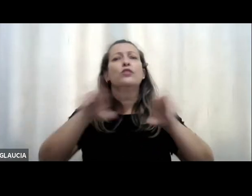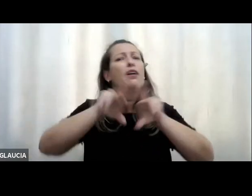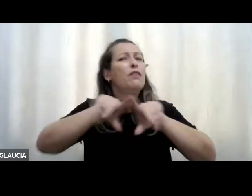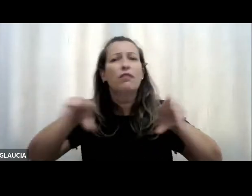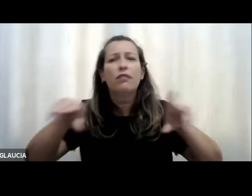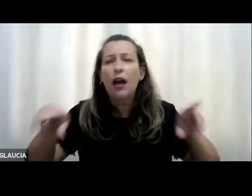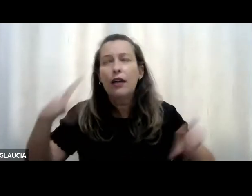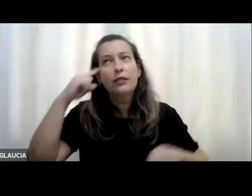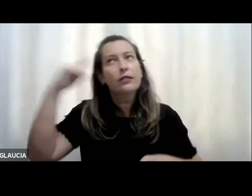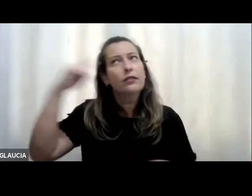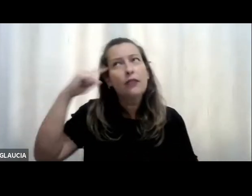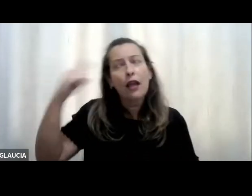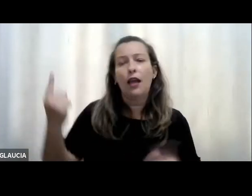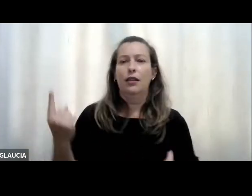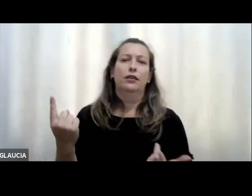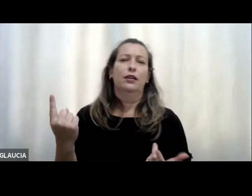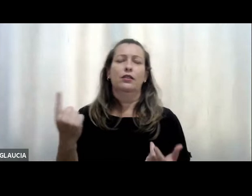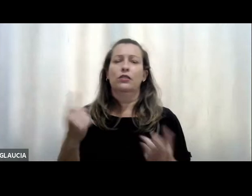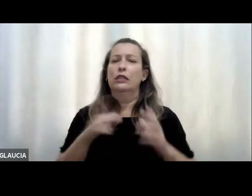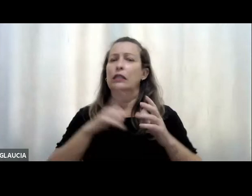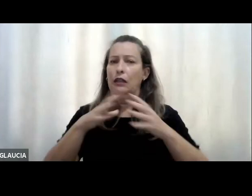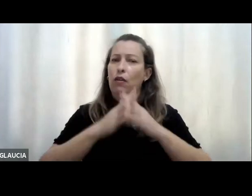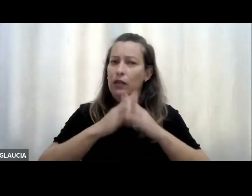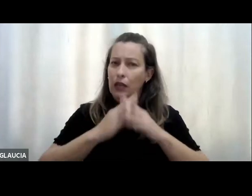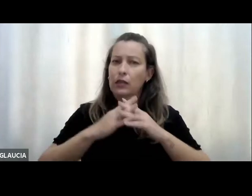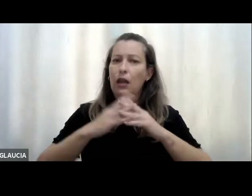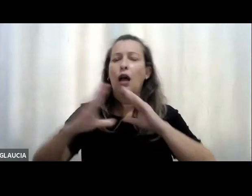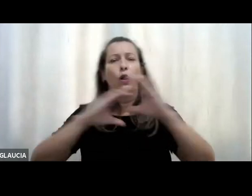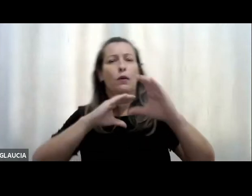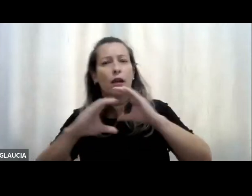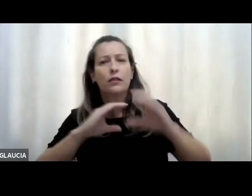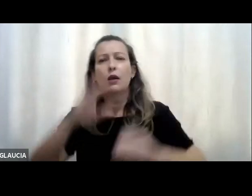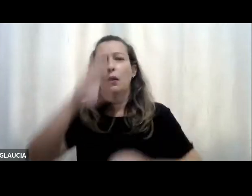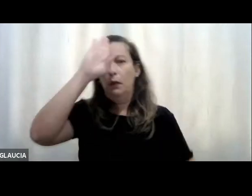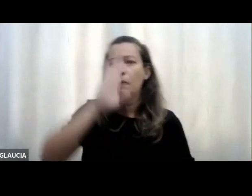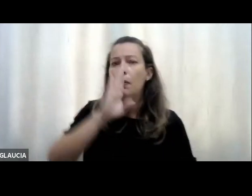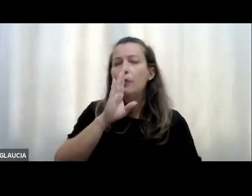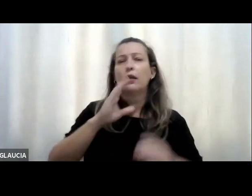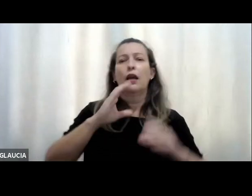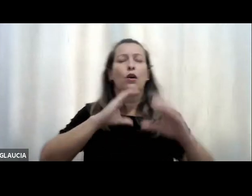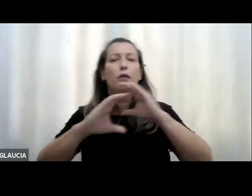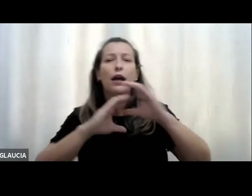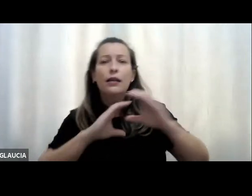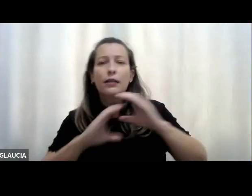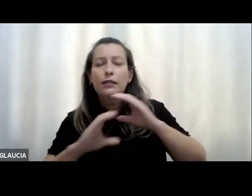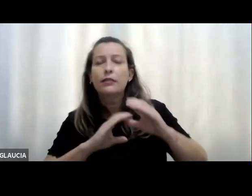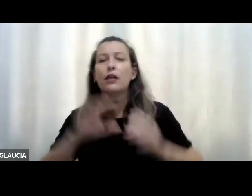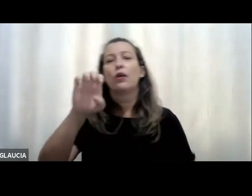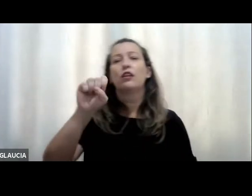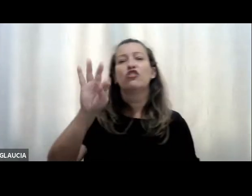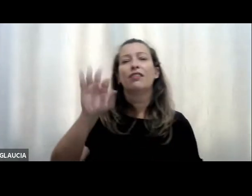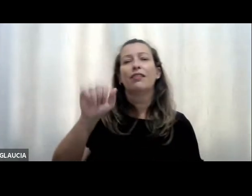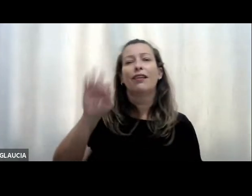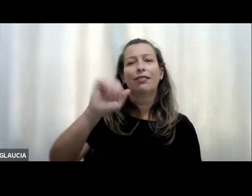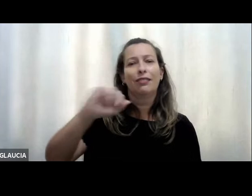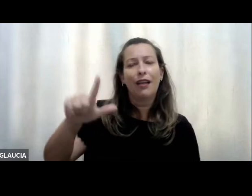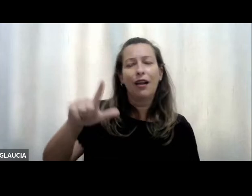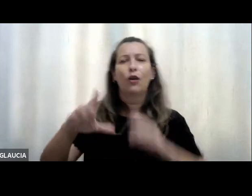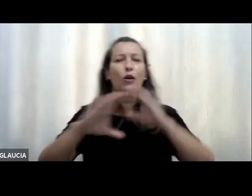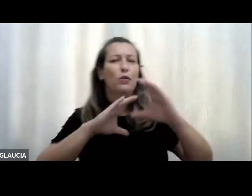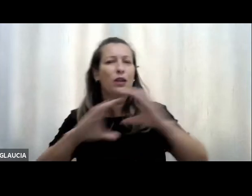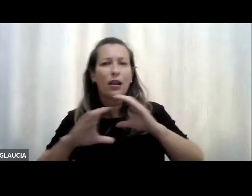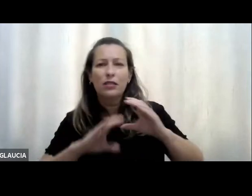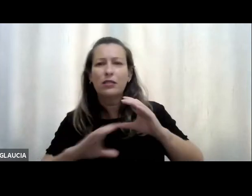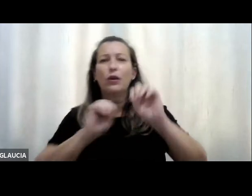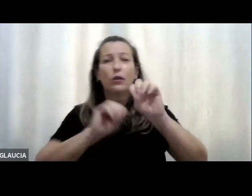várias ideias que se confundem, né? A comunicação pública, a comunicação estatal, a comunicação de cunho educativo, tudo